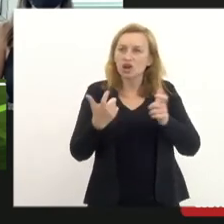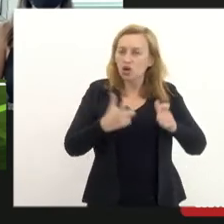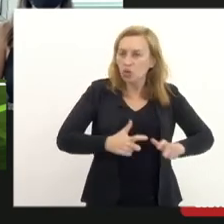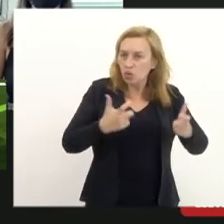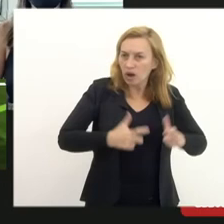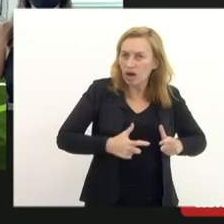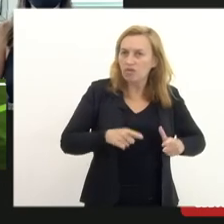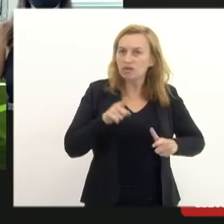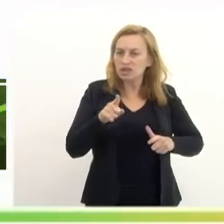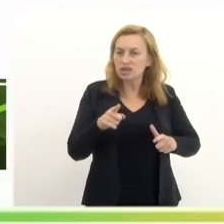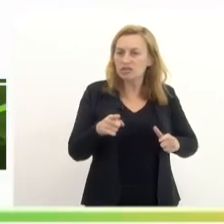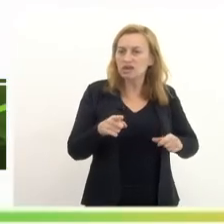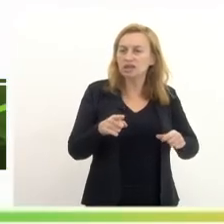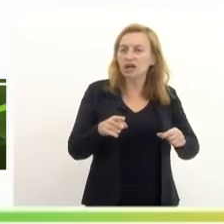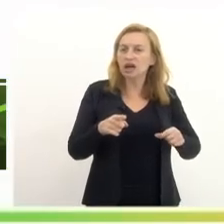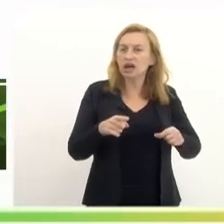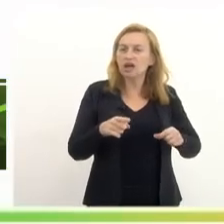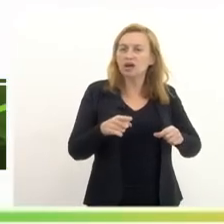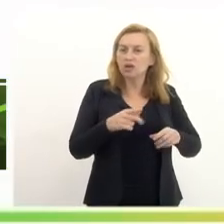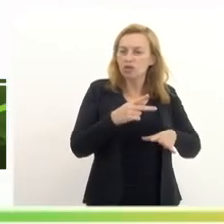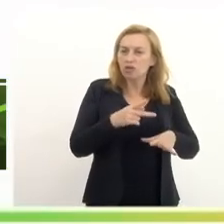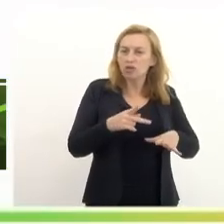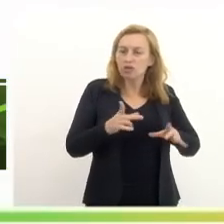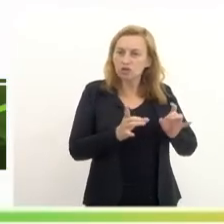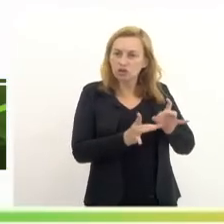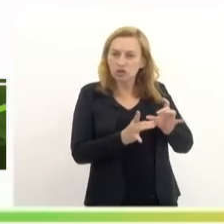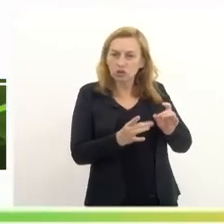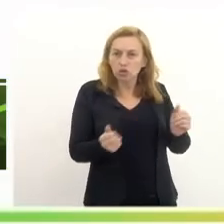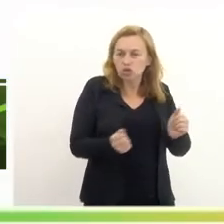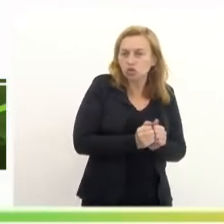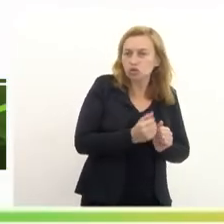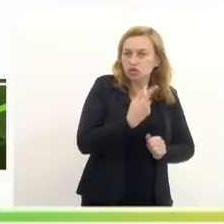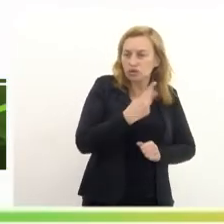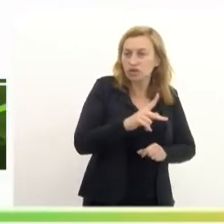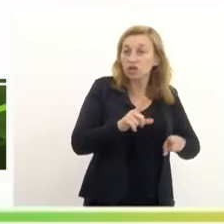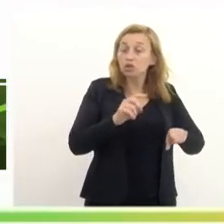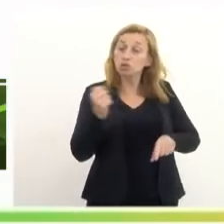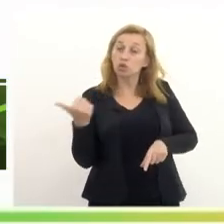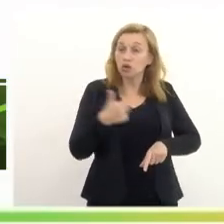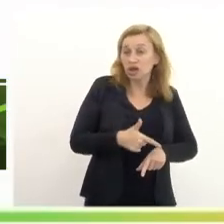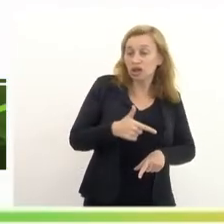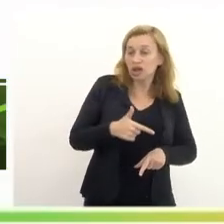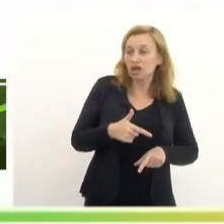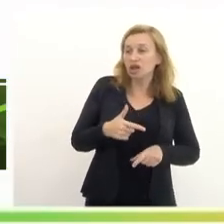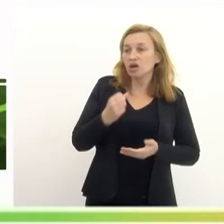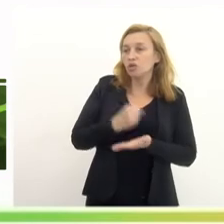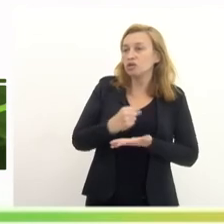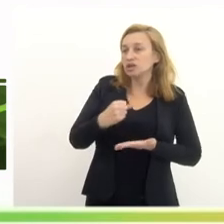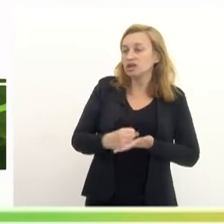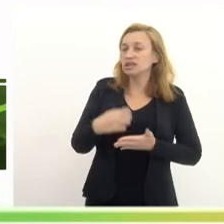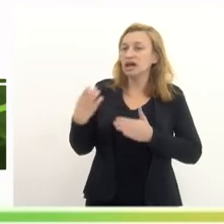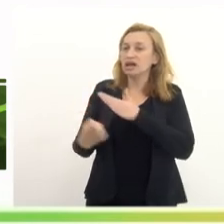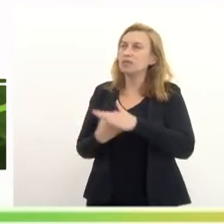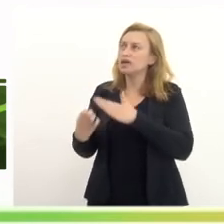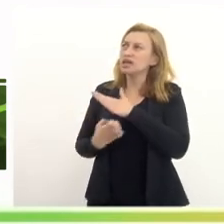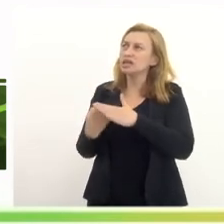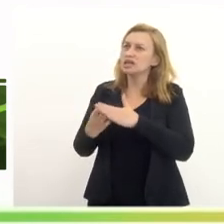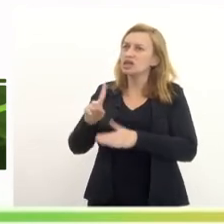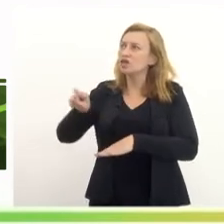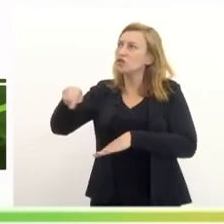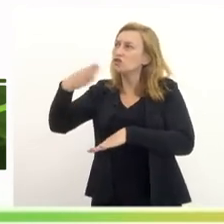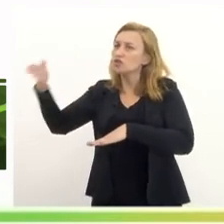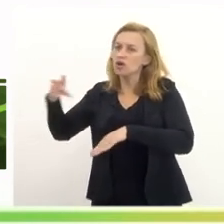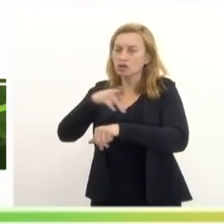que você vai estar com o teu fornecedor aqui do teu lado, do que ter que contratar uma empresa no